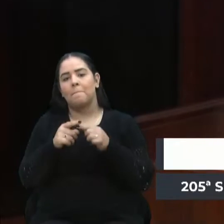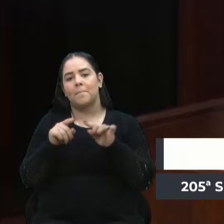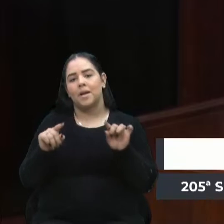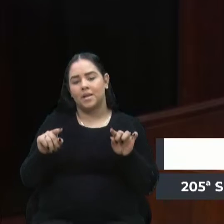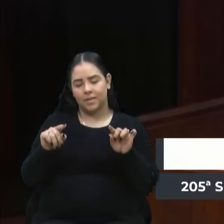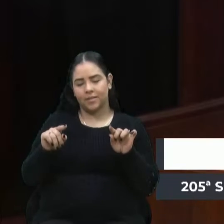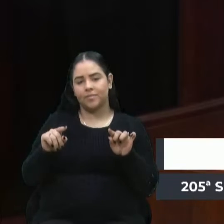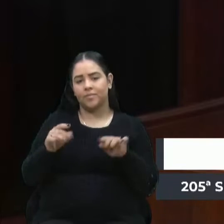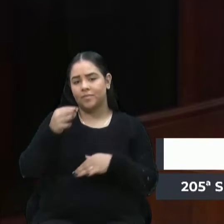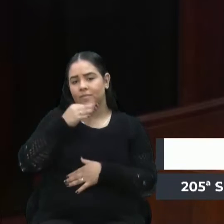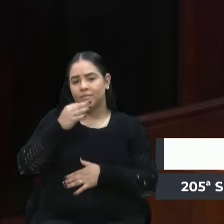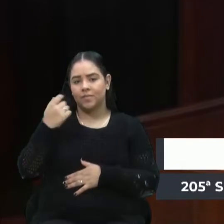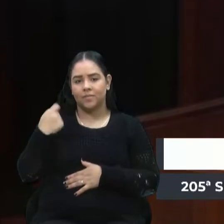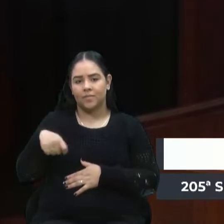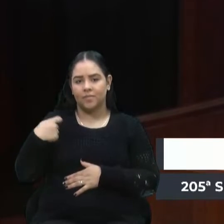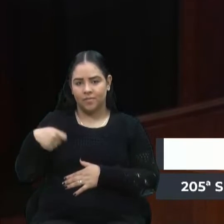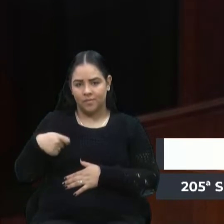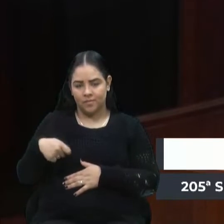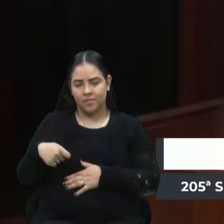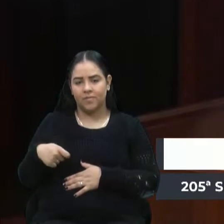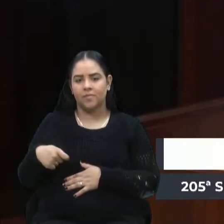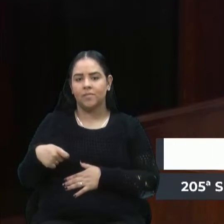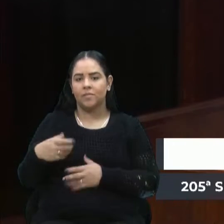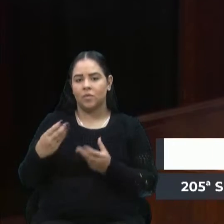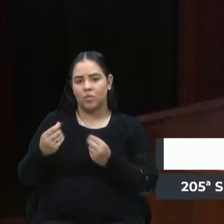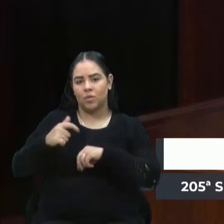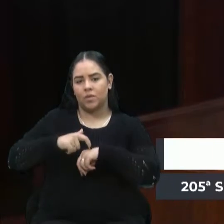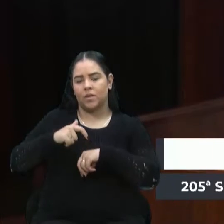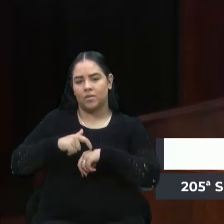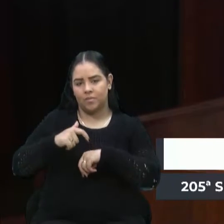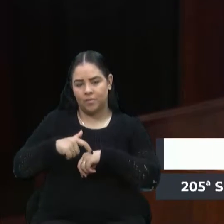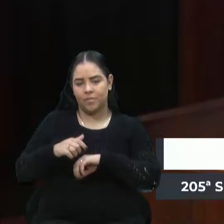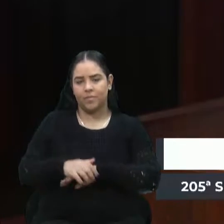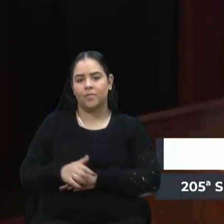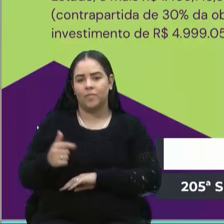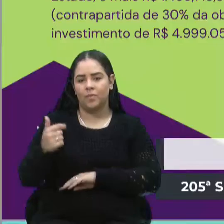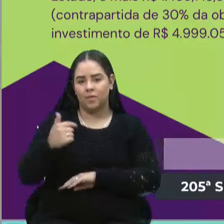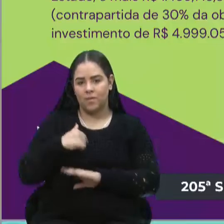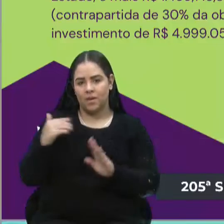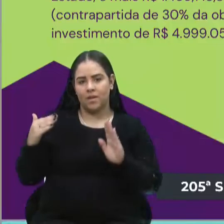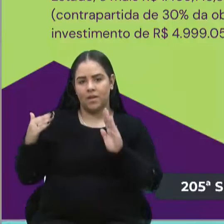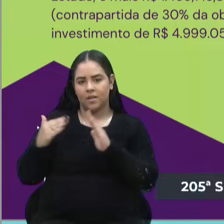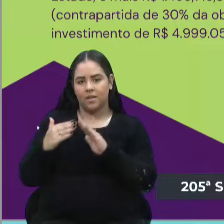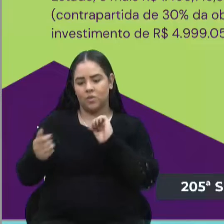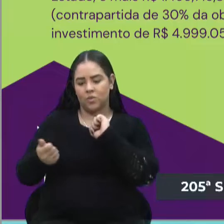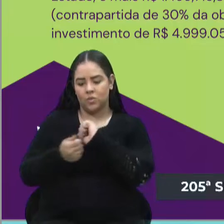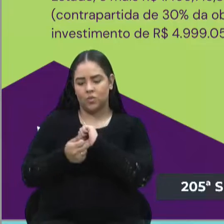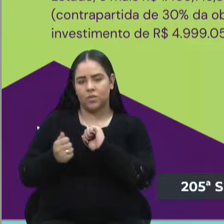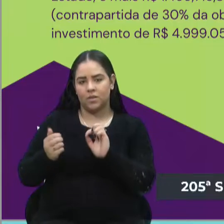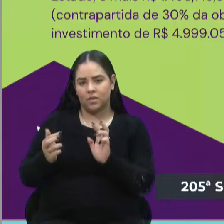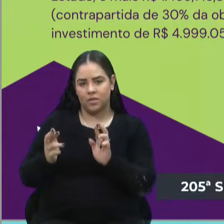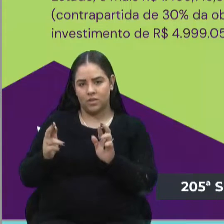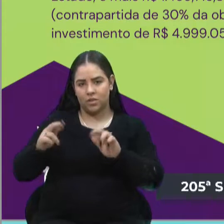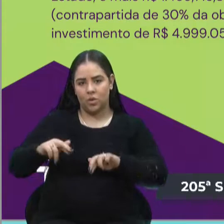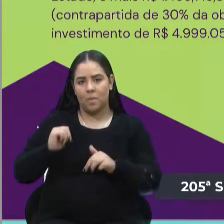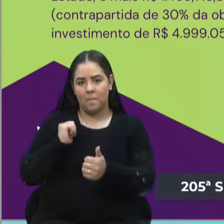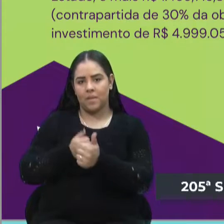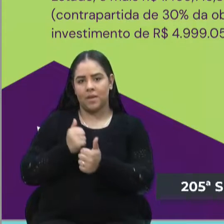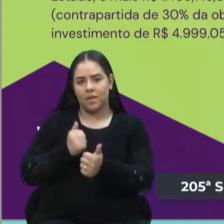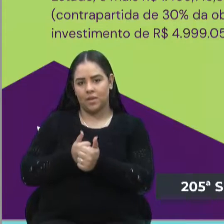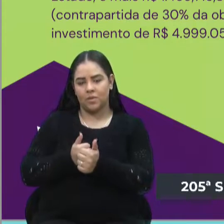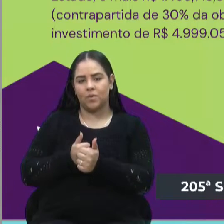que Caxias precisa há muito tempo. Bom, eu morava, né, com os meus pais na região próximo ao